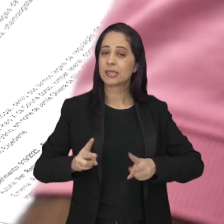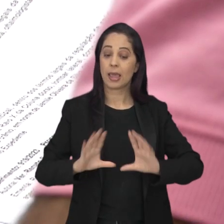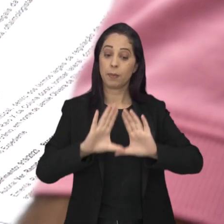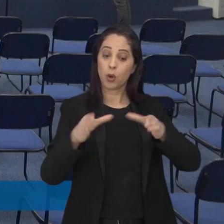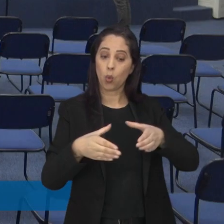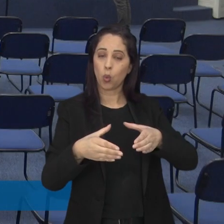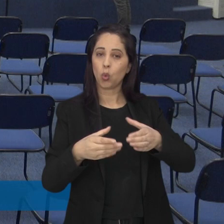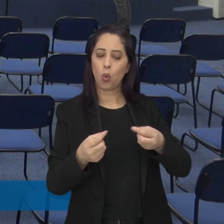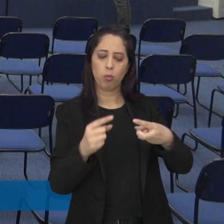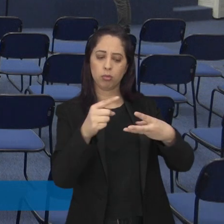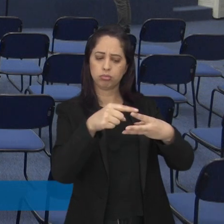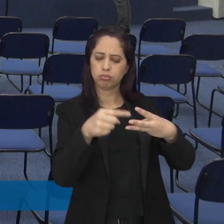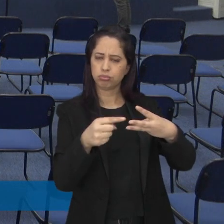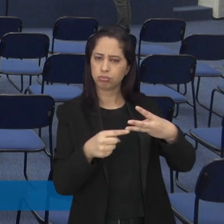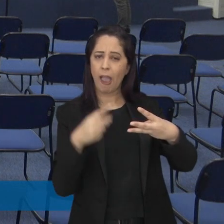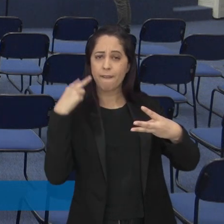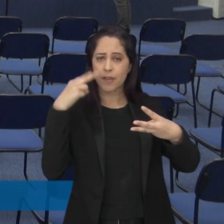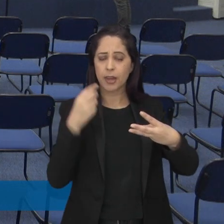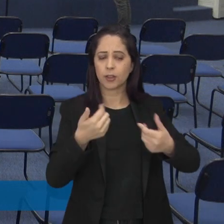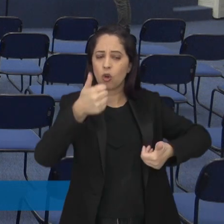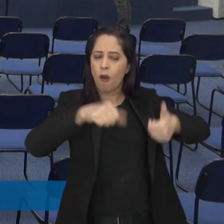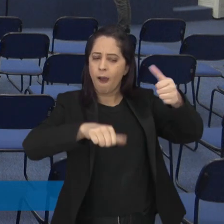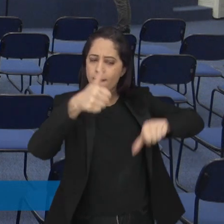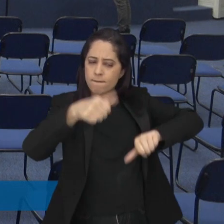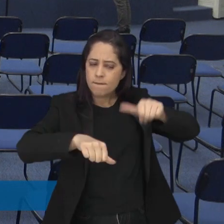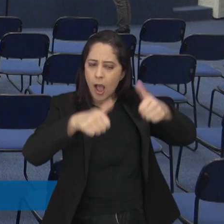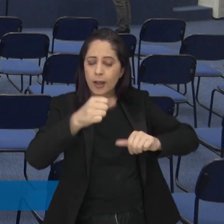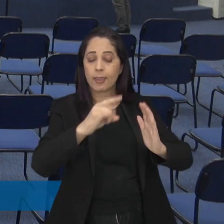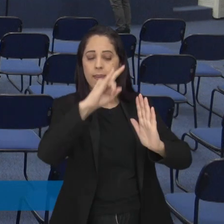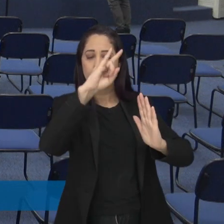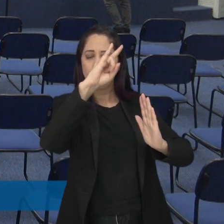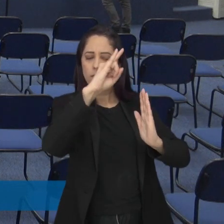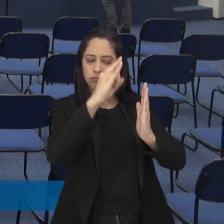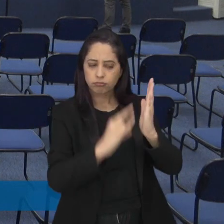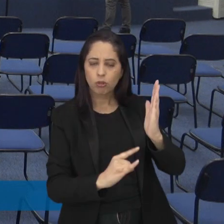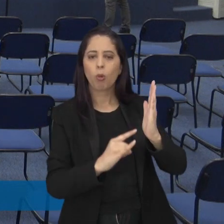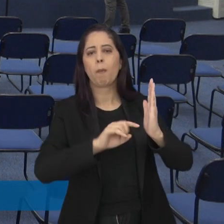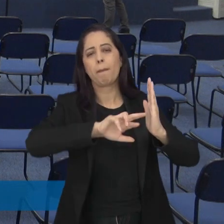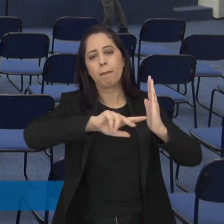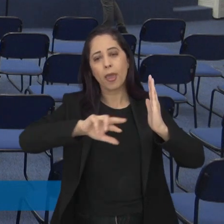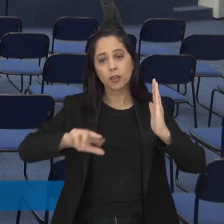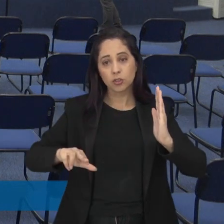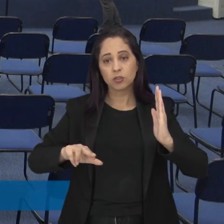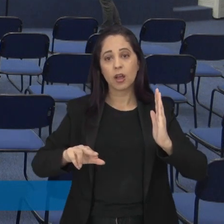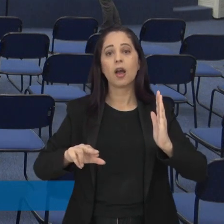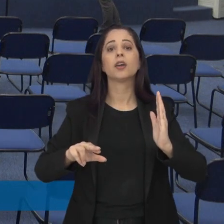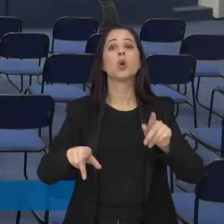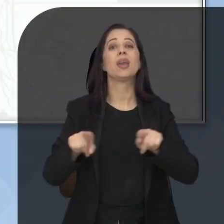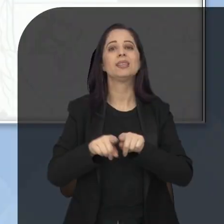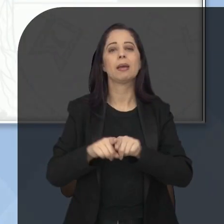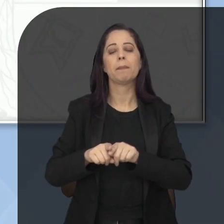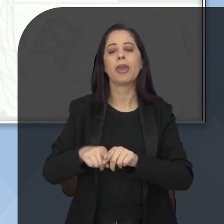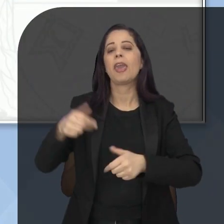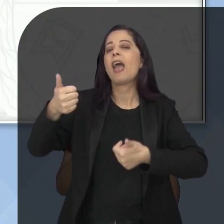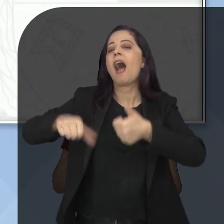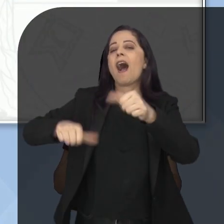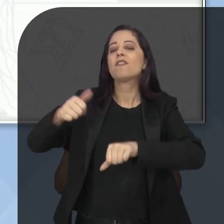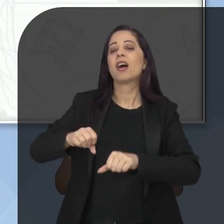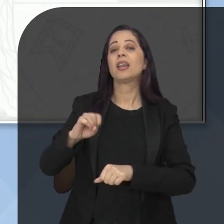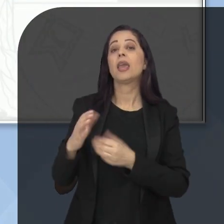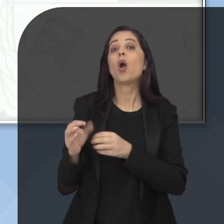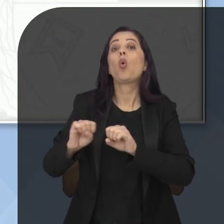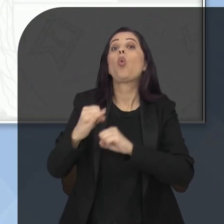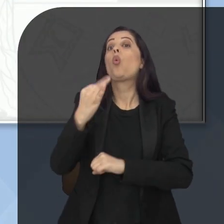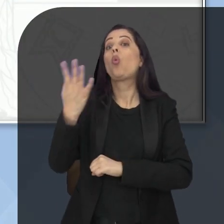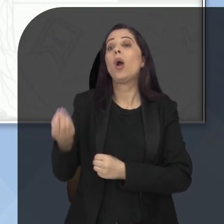projetos na área, a Comissão de Economia também participa de debates de leis que vão determinar qual será o orçamento da cidade